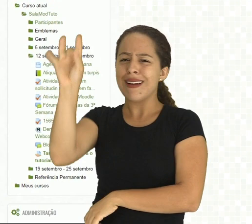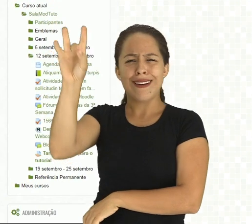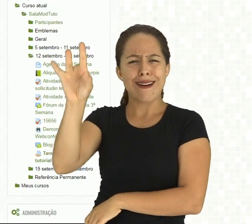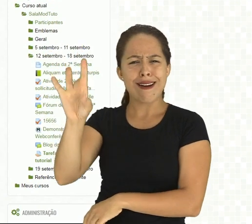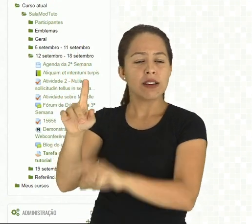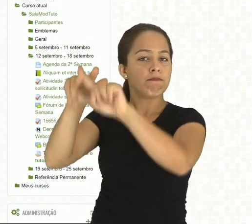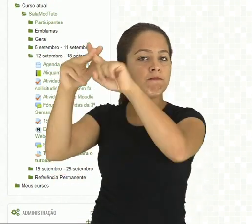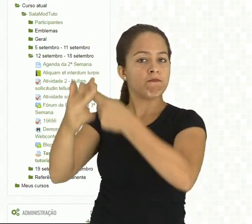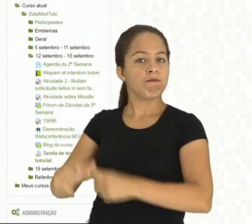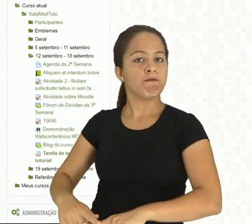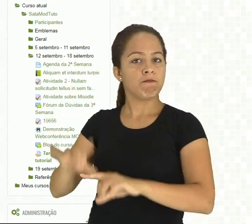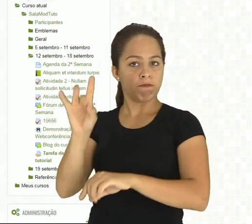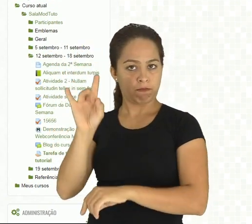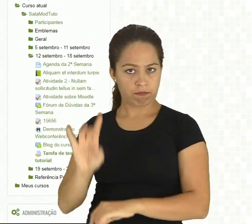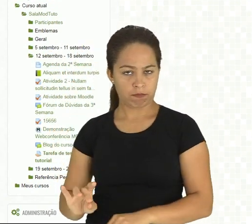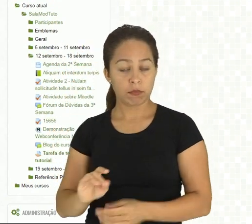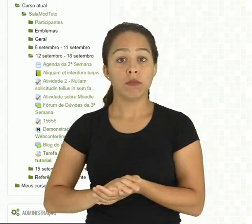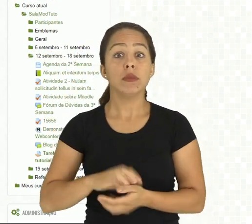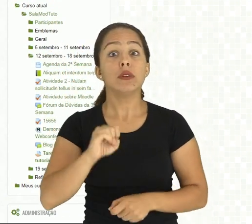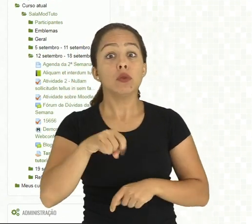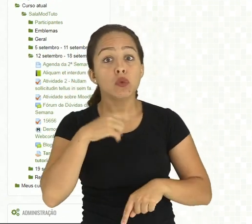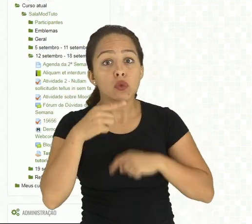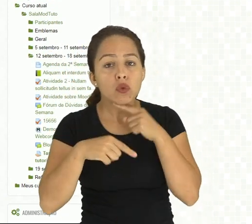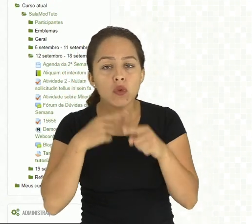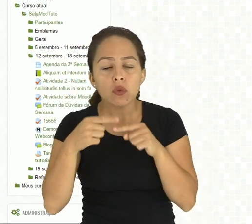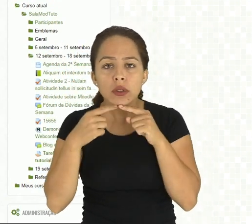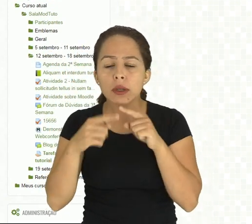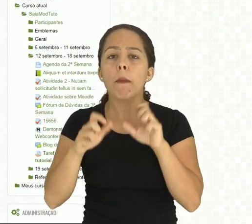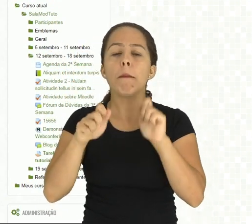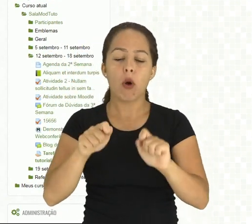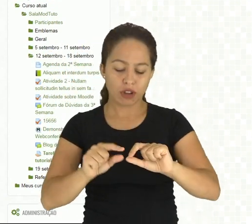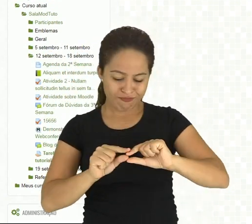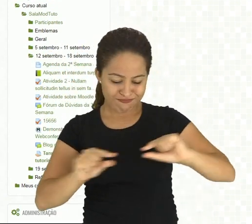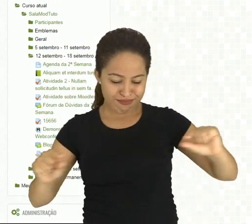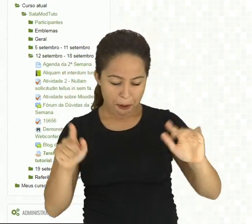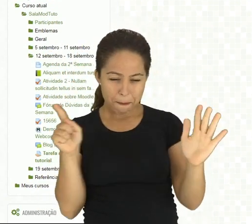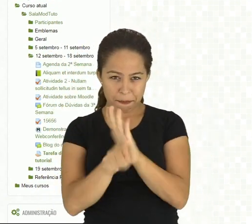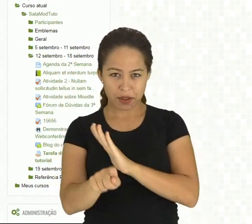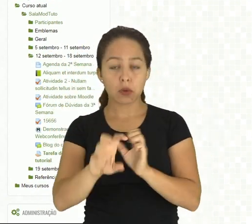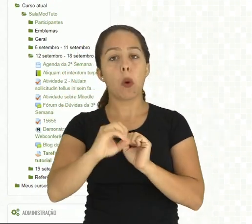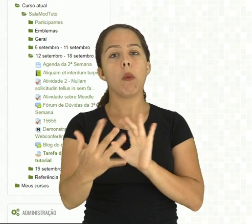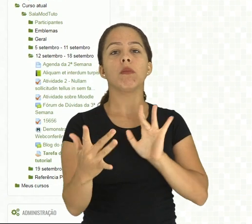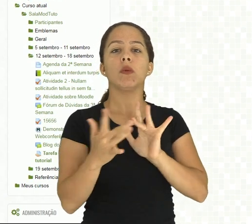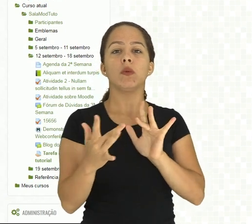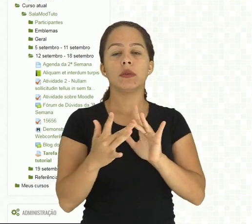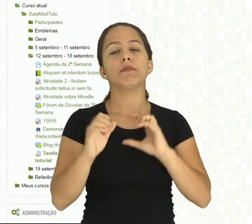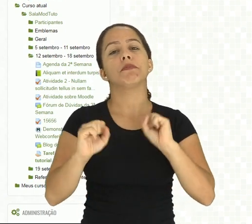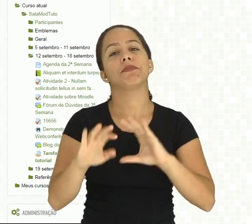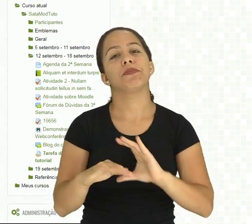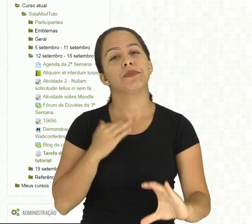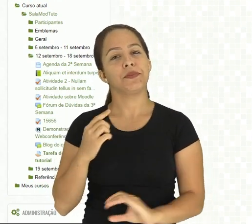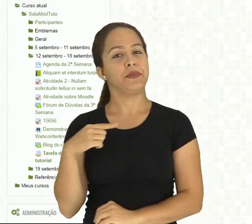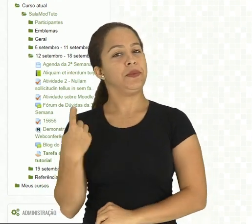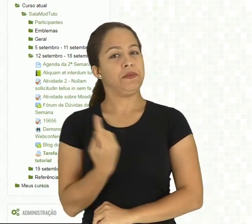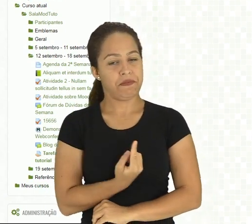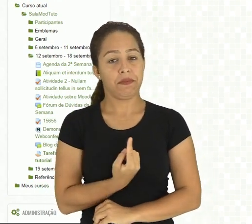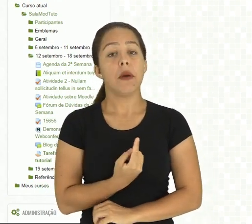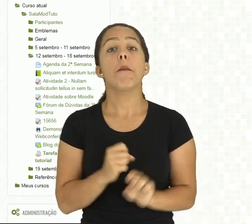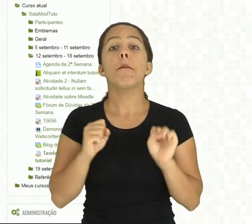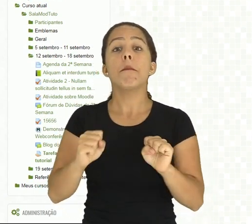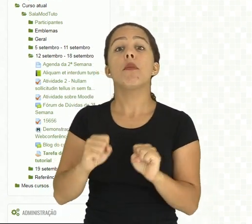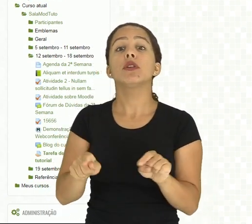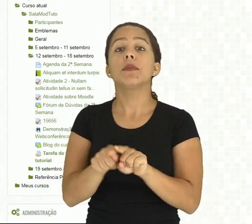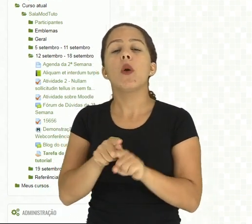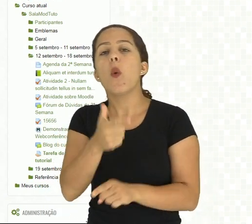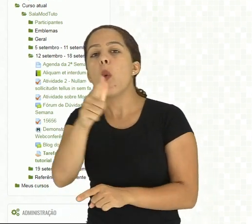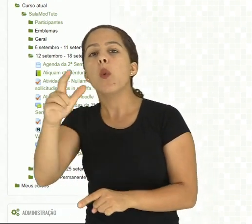configurar tá certo qualquer dúvida vai usando as perguntinhas ou entre em contato com a gente e procura